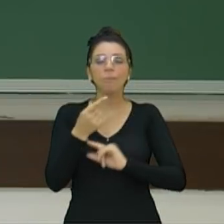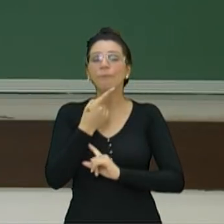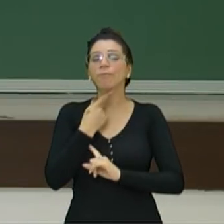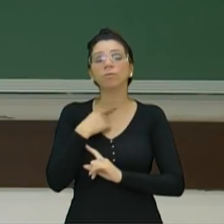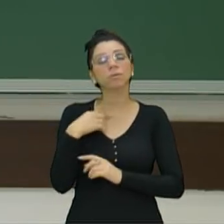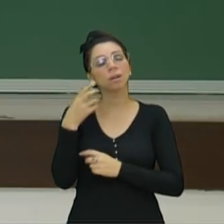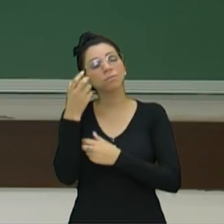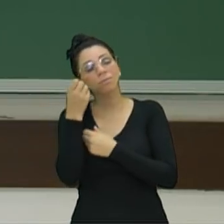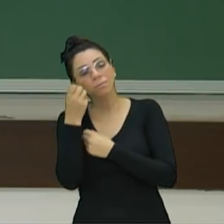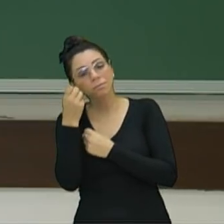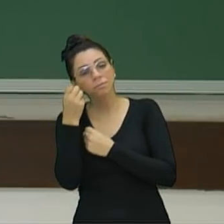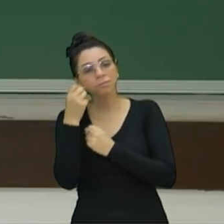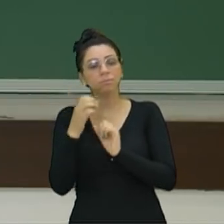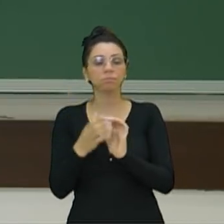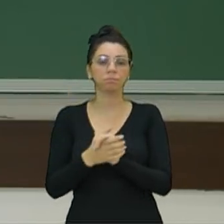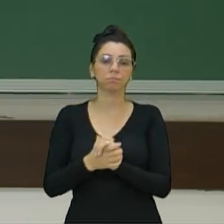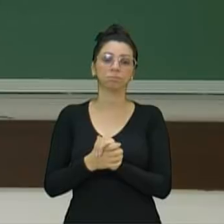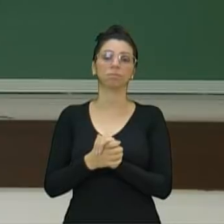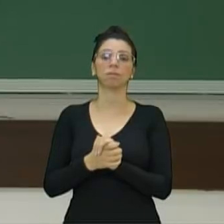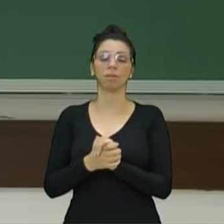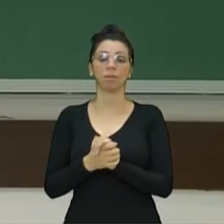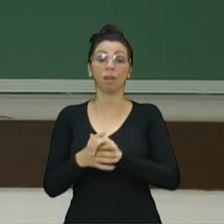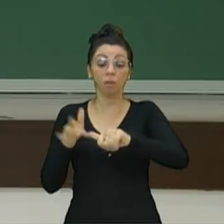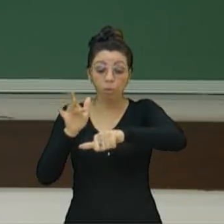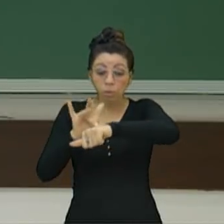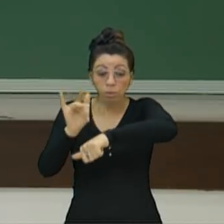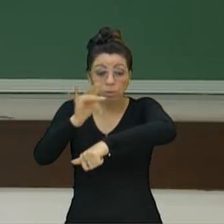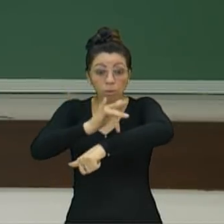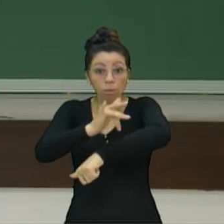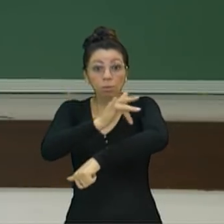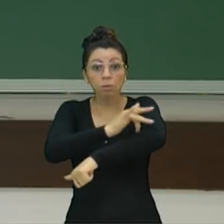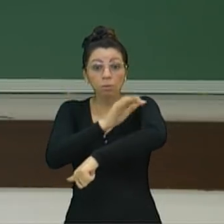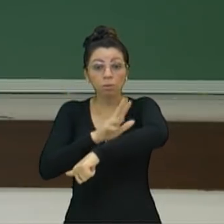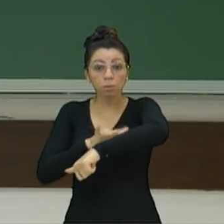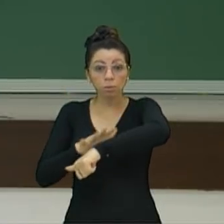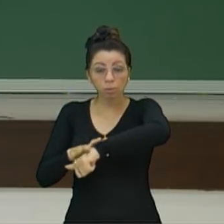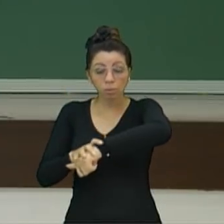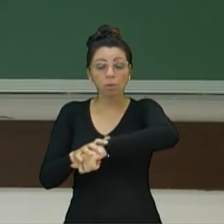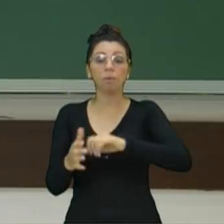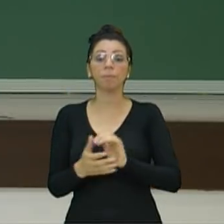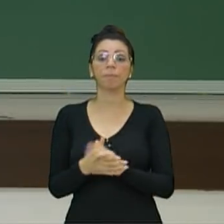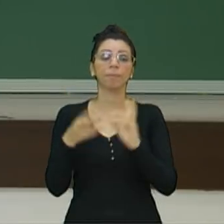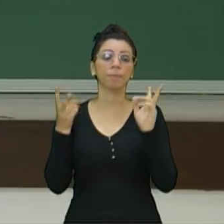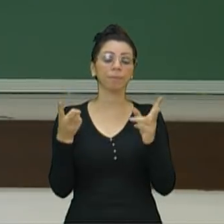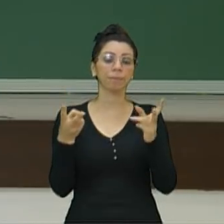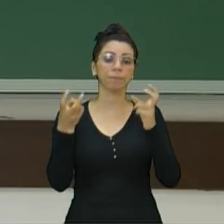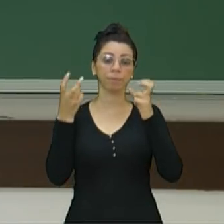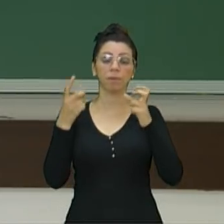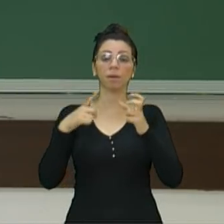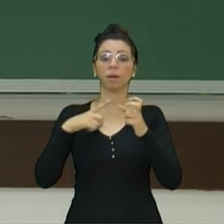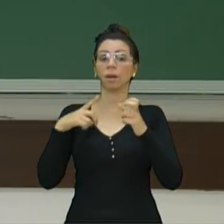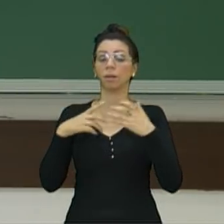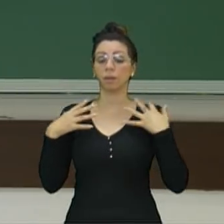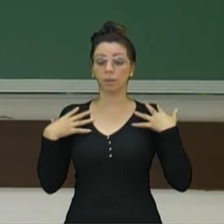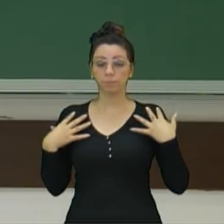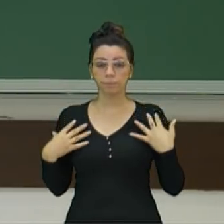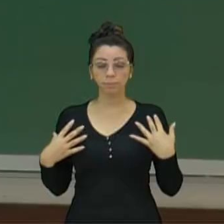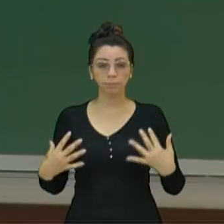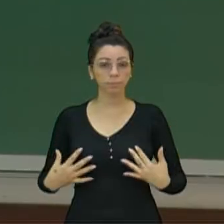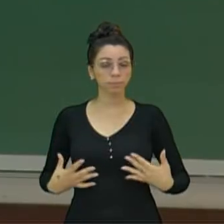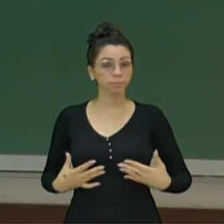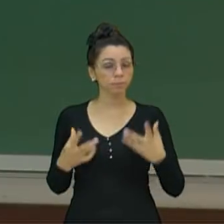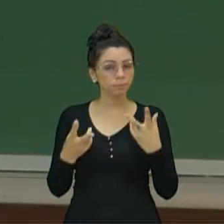deitar fofinho, está usando o tato, está usando a sua mão. Então percebo que quando eu tenho os órgãos dos